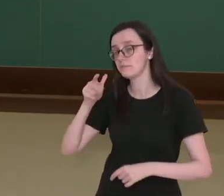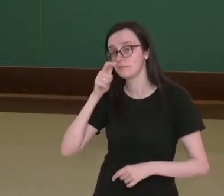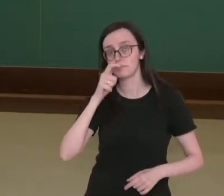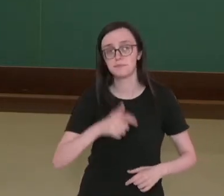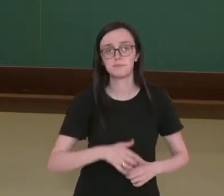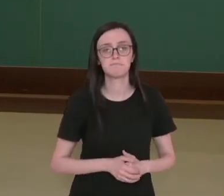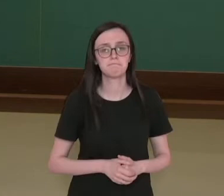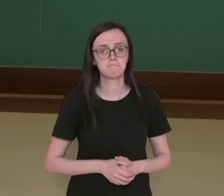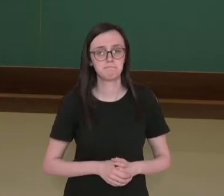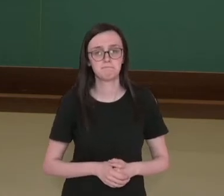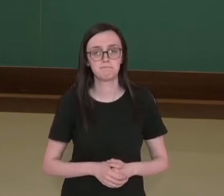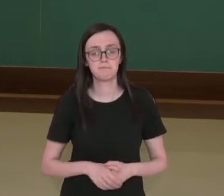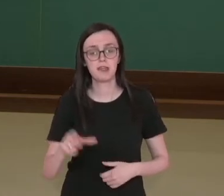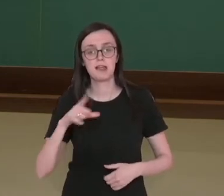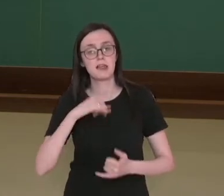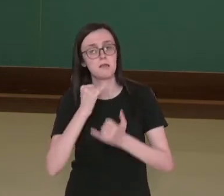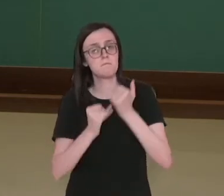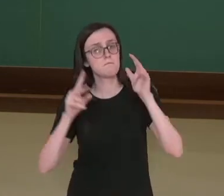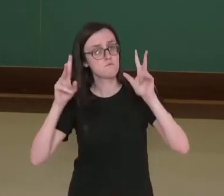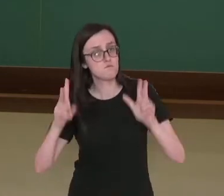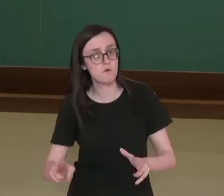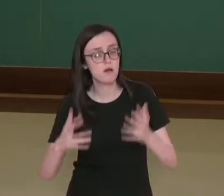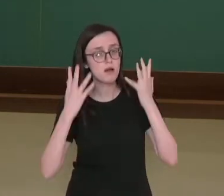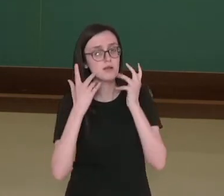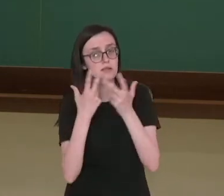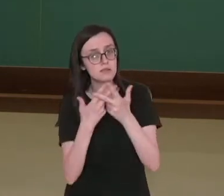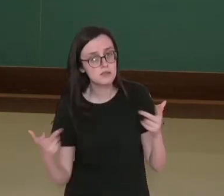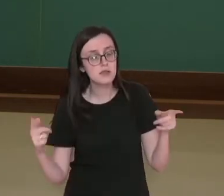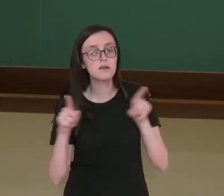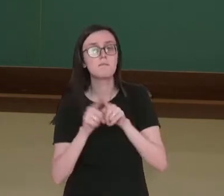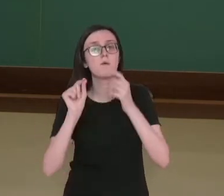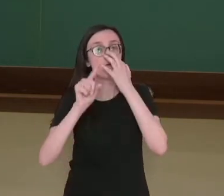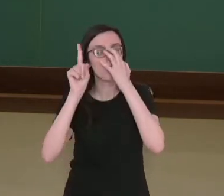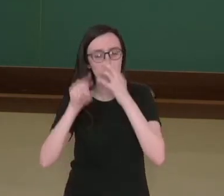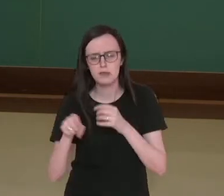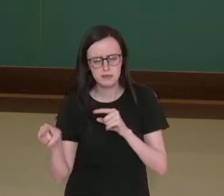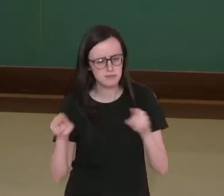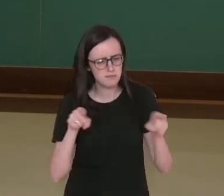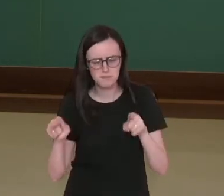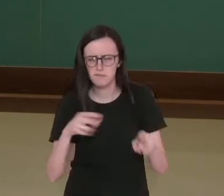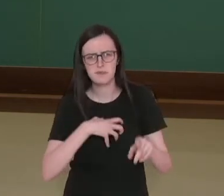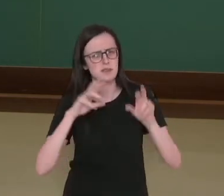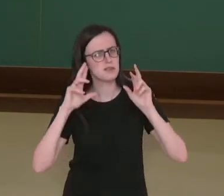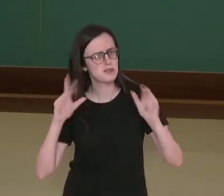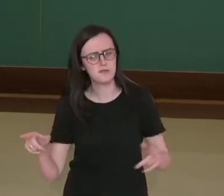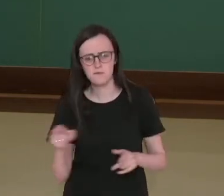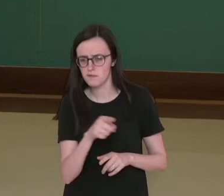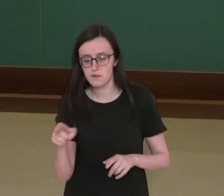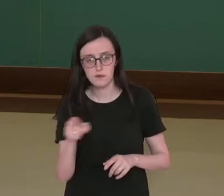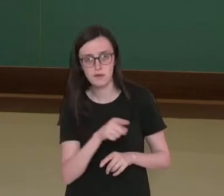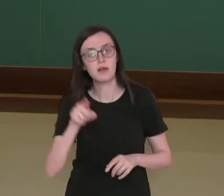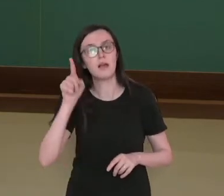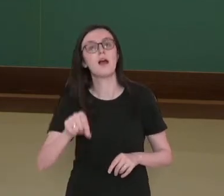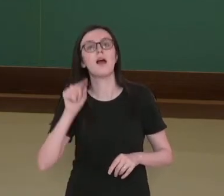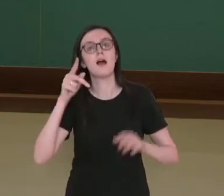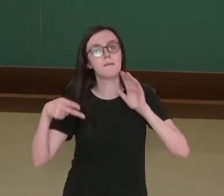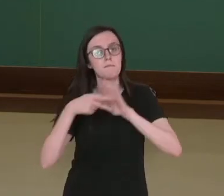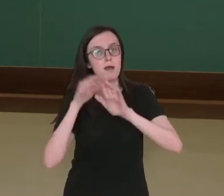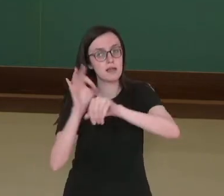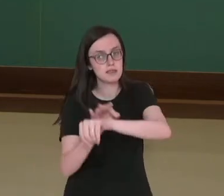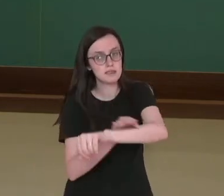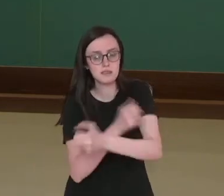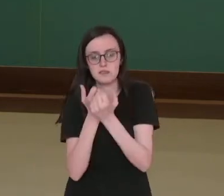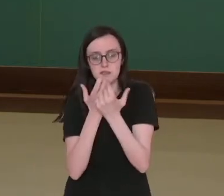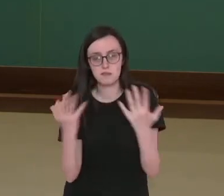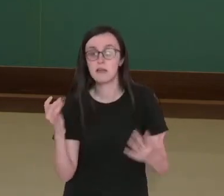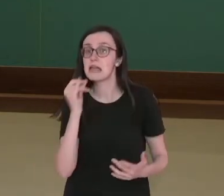que são igual para a célula animal, e existem estruturas que são bem diferentes, que fazem ela ser a célula vegetal. Então,